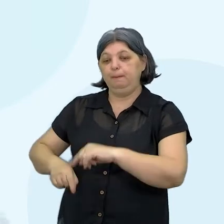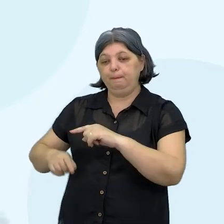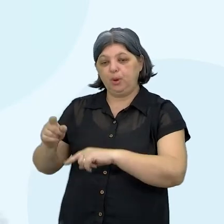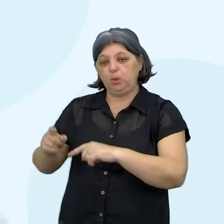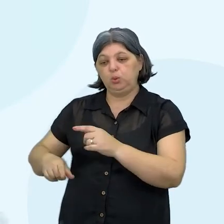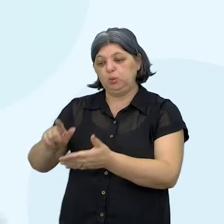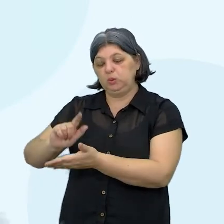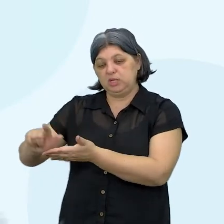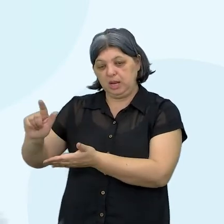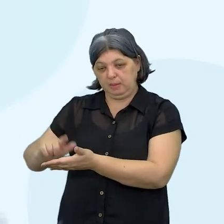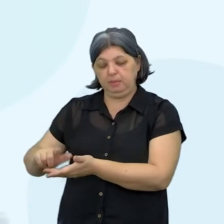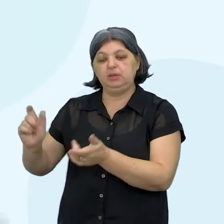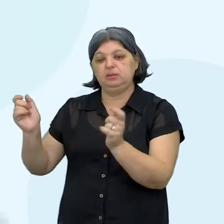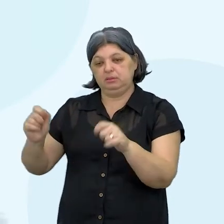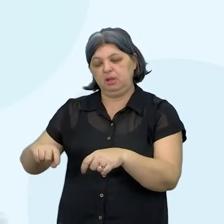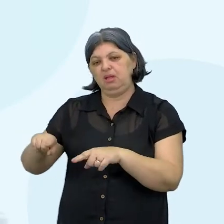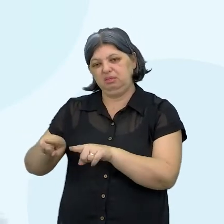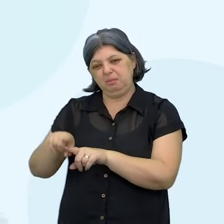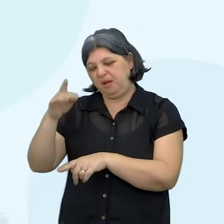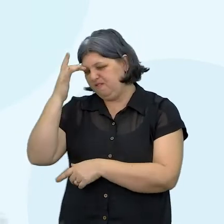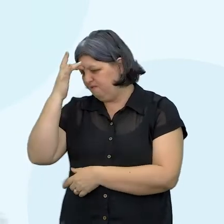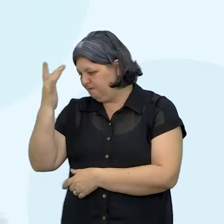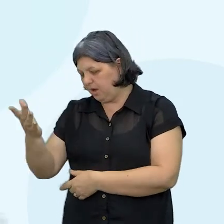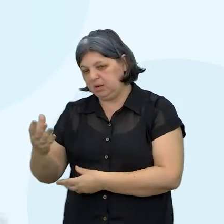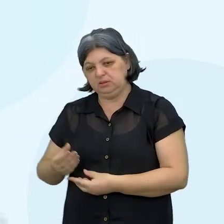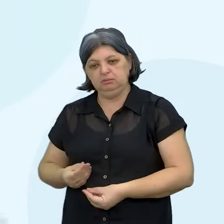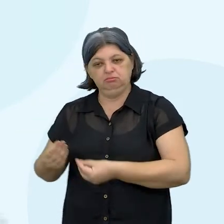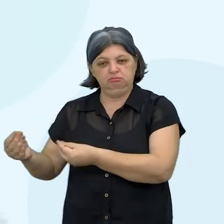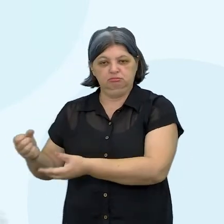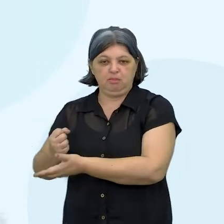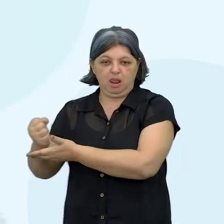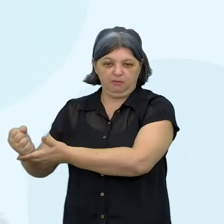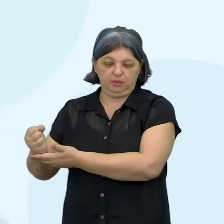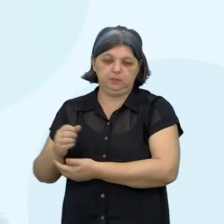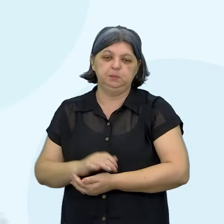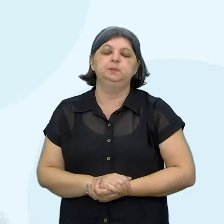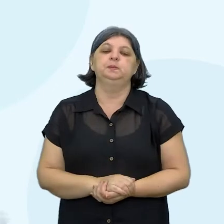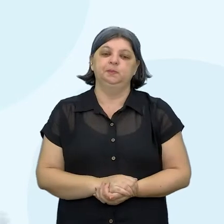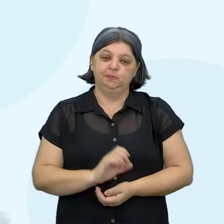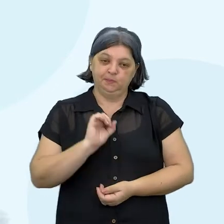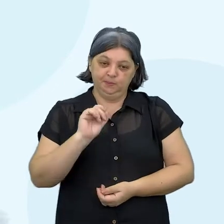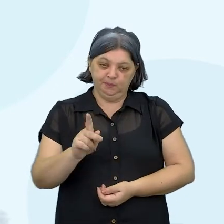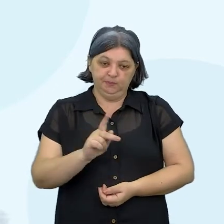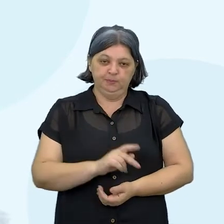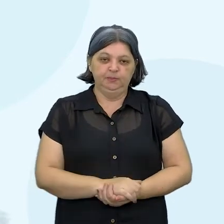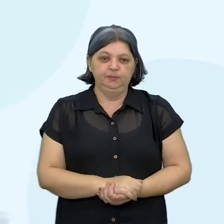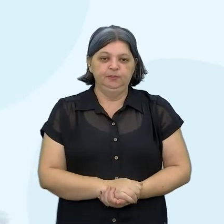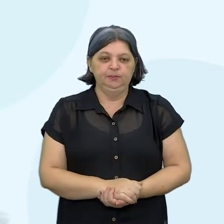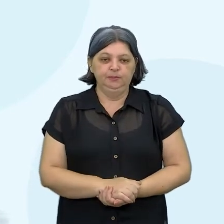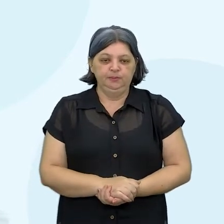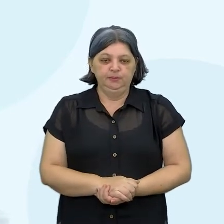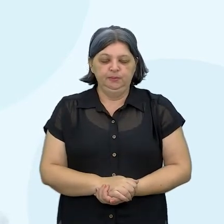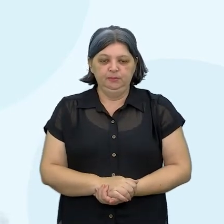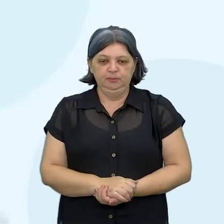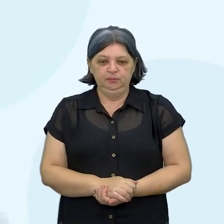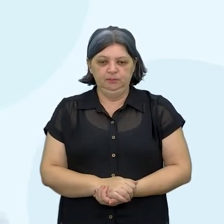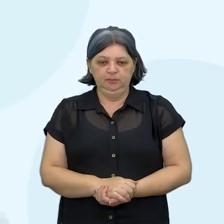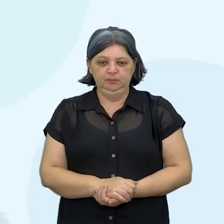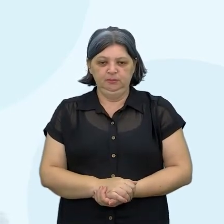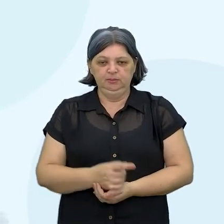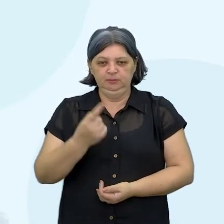já está fácil para descarregar aqui da garagem. Tudo bem? E aqui, em